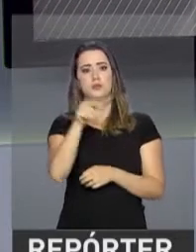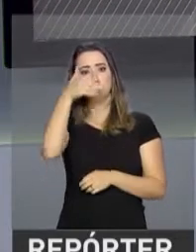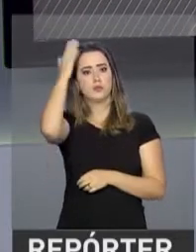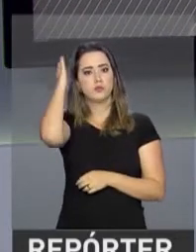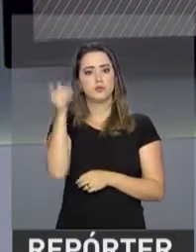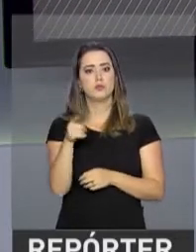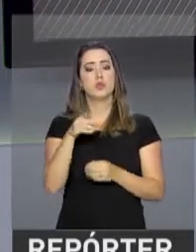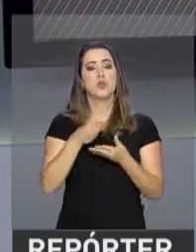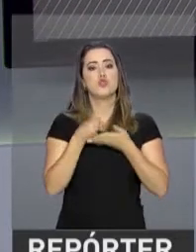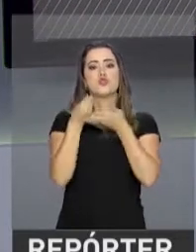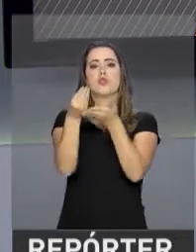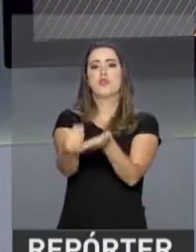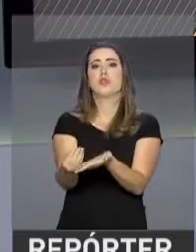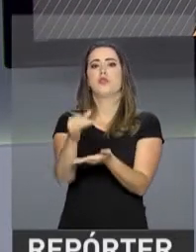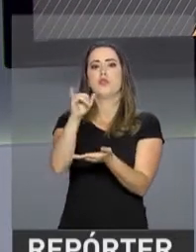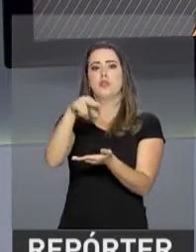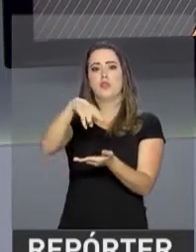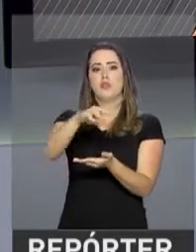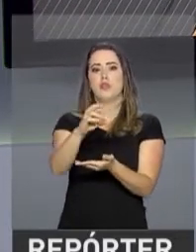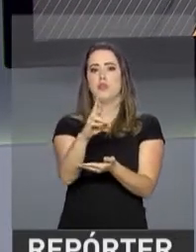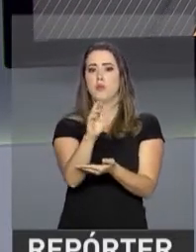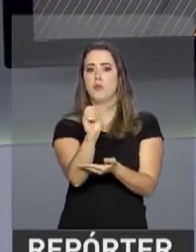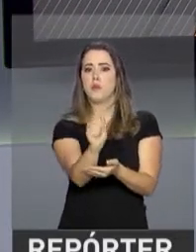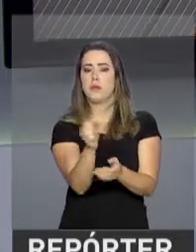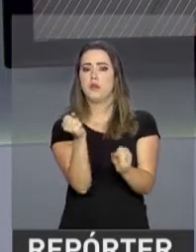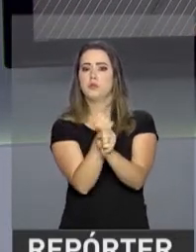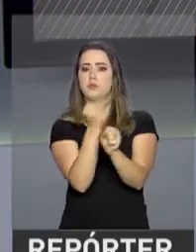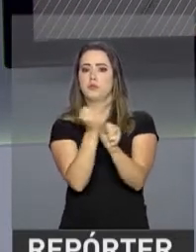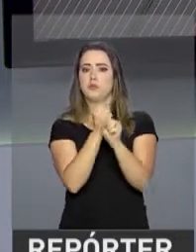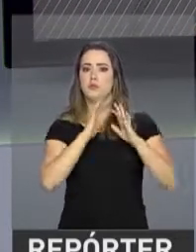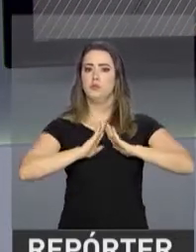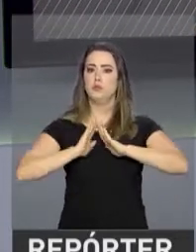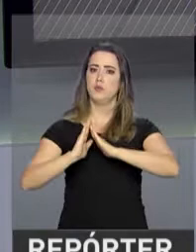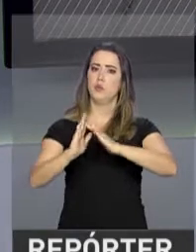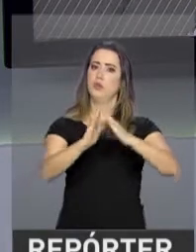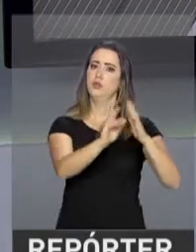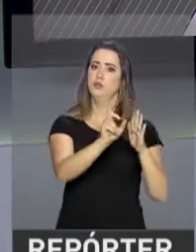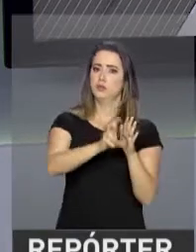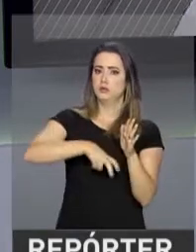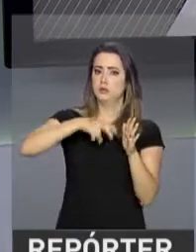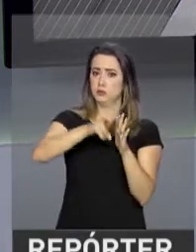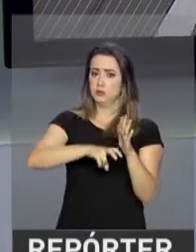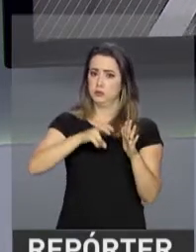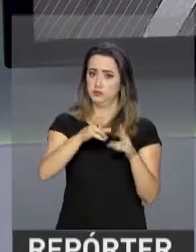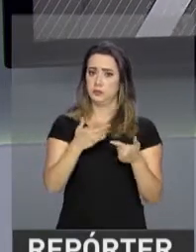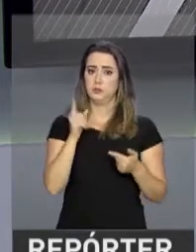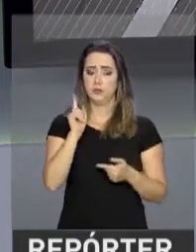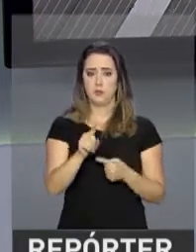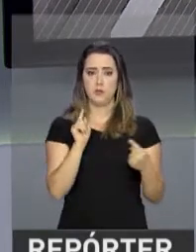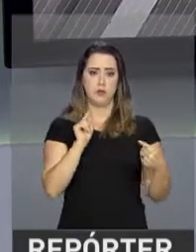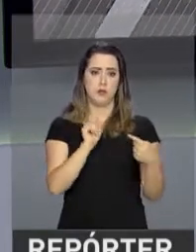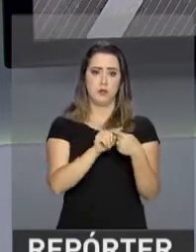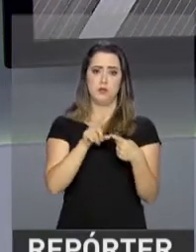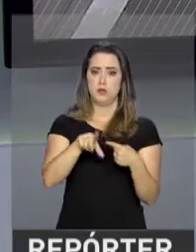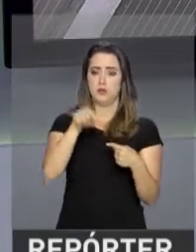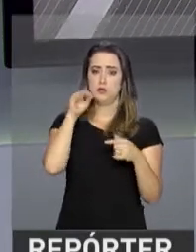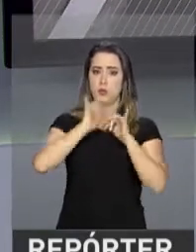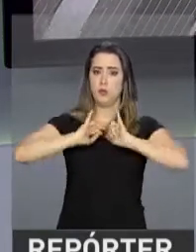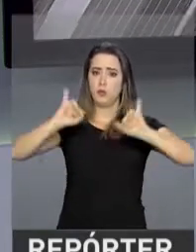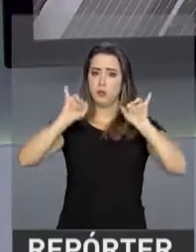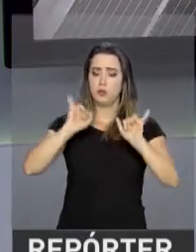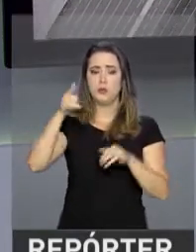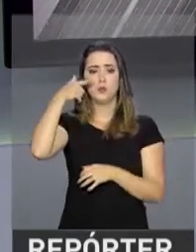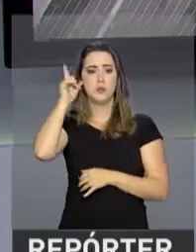temer de devolver ao incra a gestão da construção de moradias para os agricultores em assentamentos esta é uma das ações anunciadas